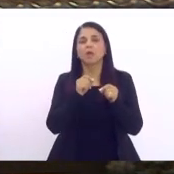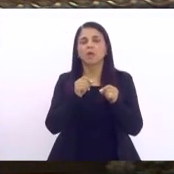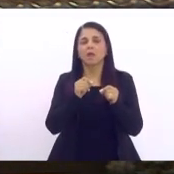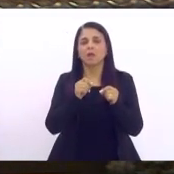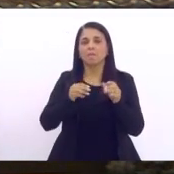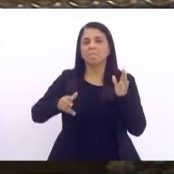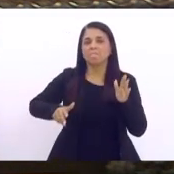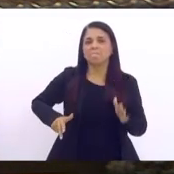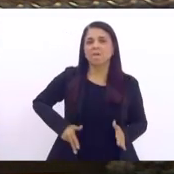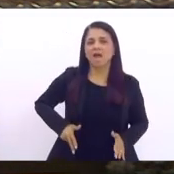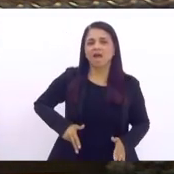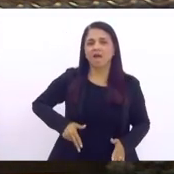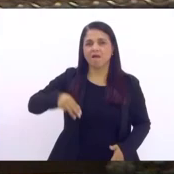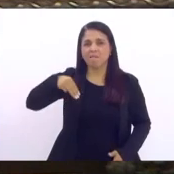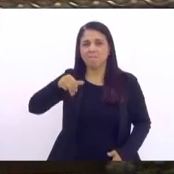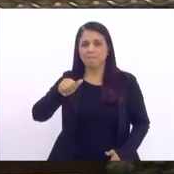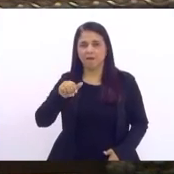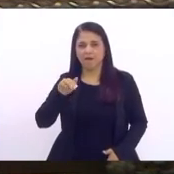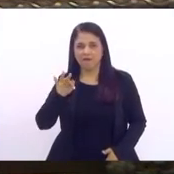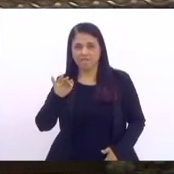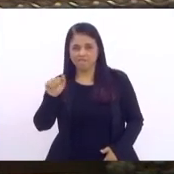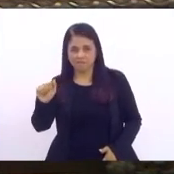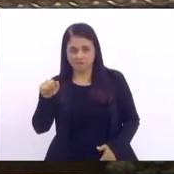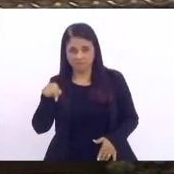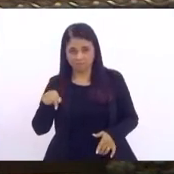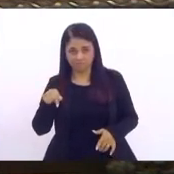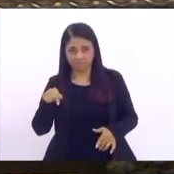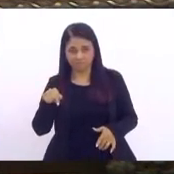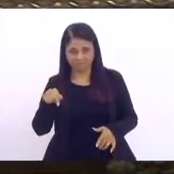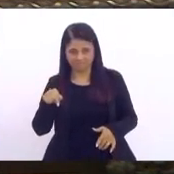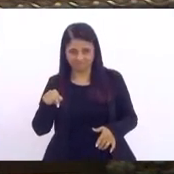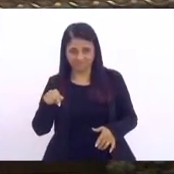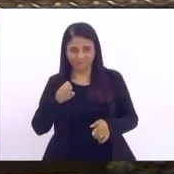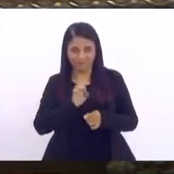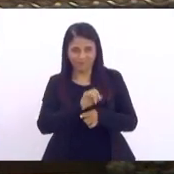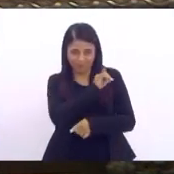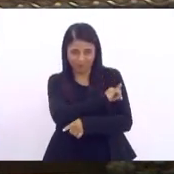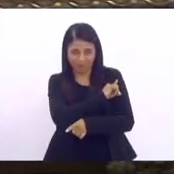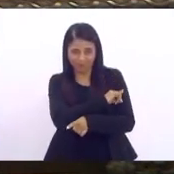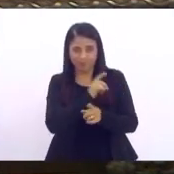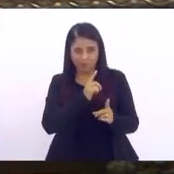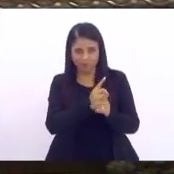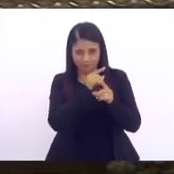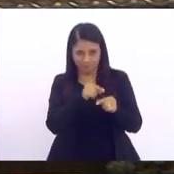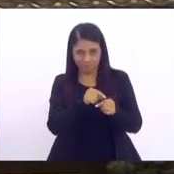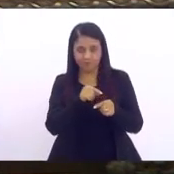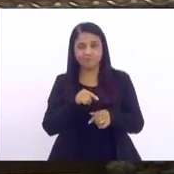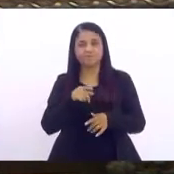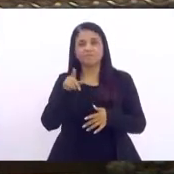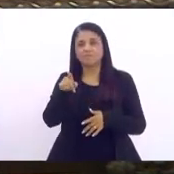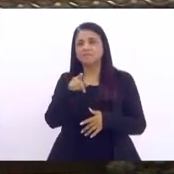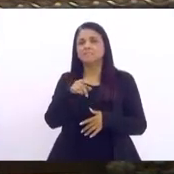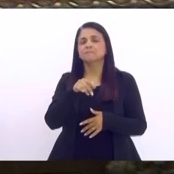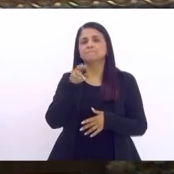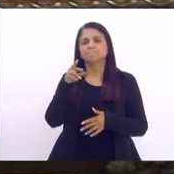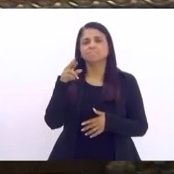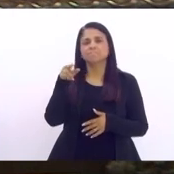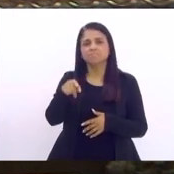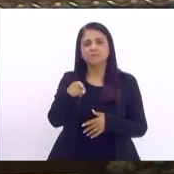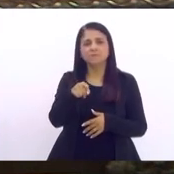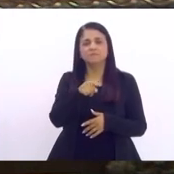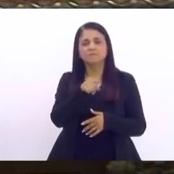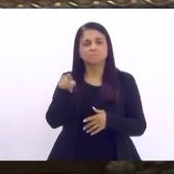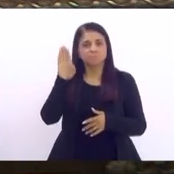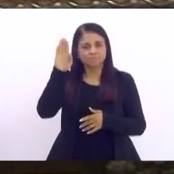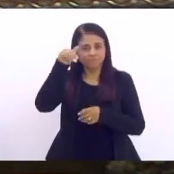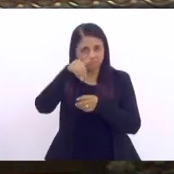trabalho de fiscalizações, vocês mesmo, colegas parlamentares, os eleitores de vocês, o cabo eleitoral de vocês, podem ser